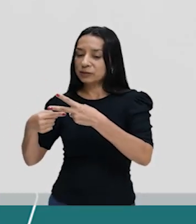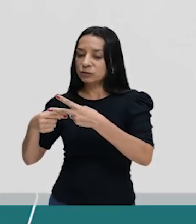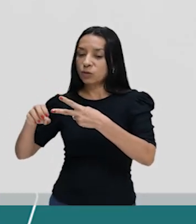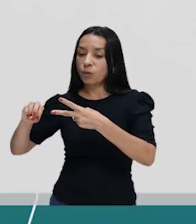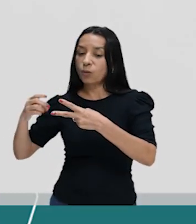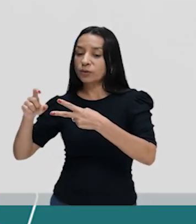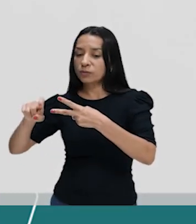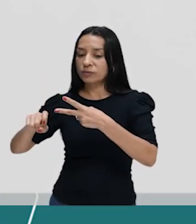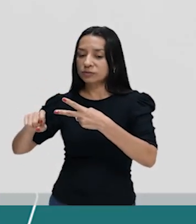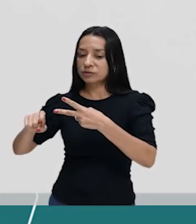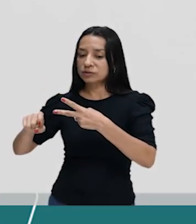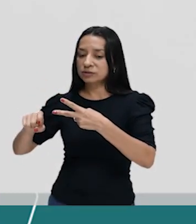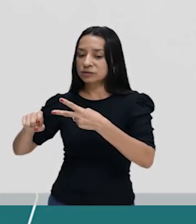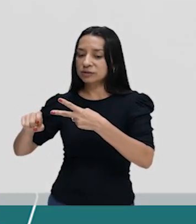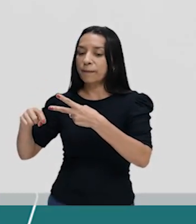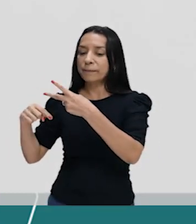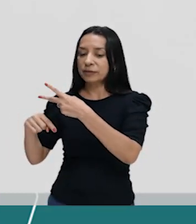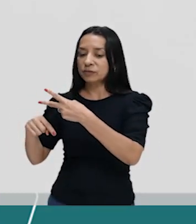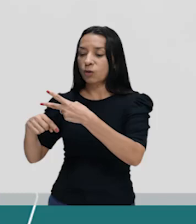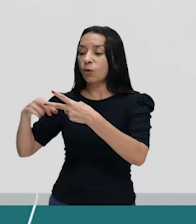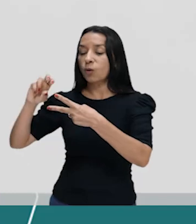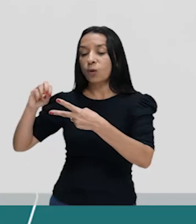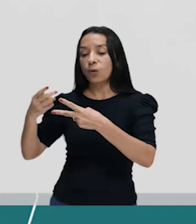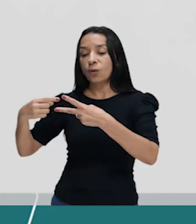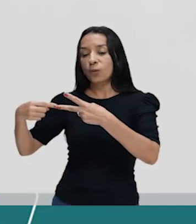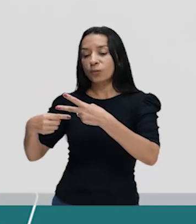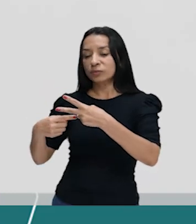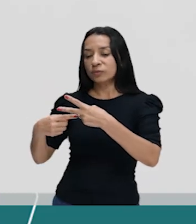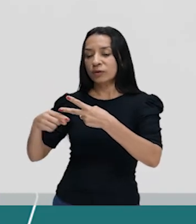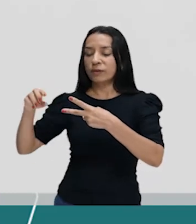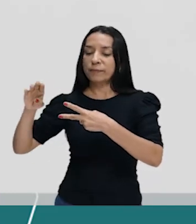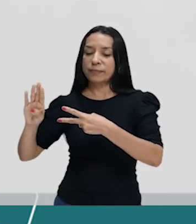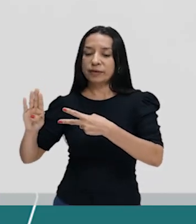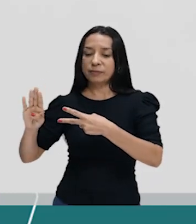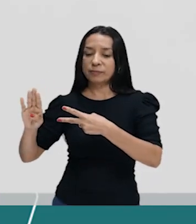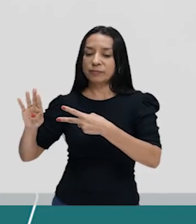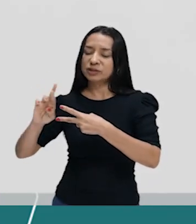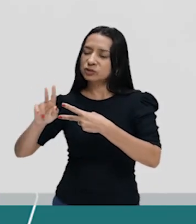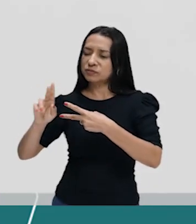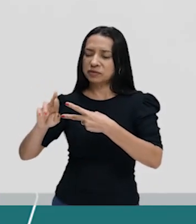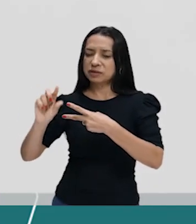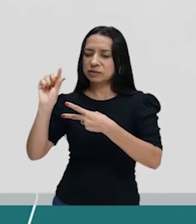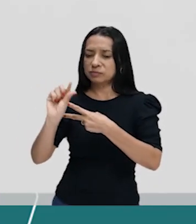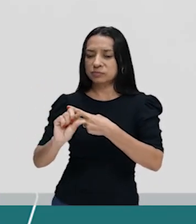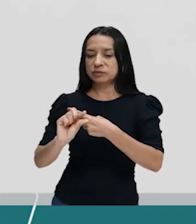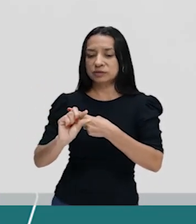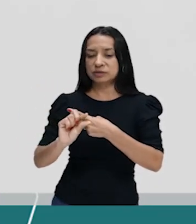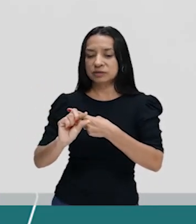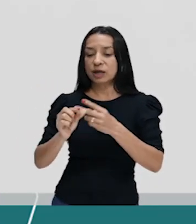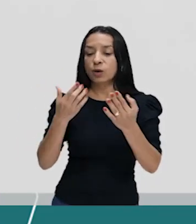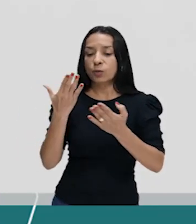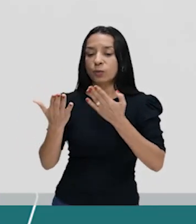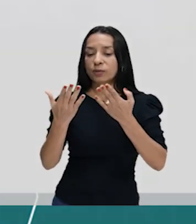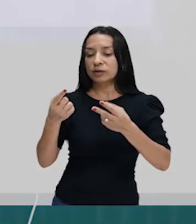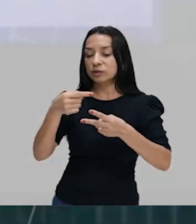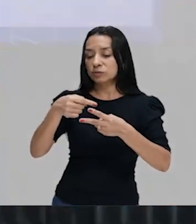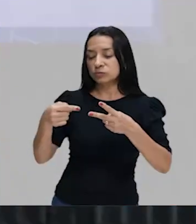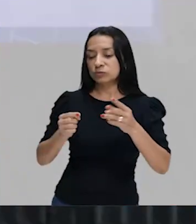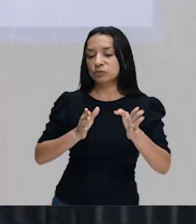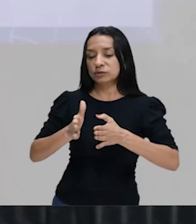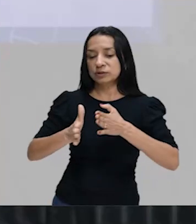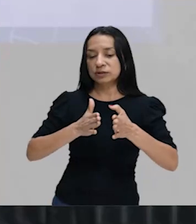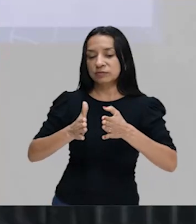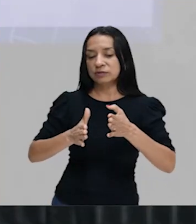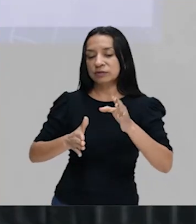ó, a diferença é pouquinha, é a barra do igual, tá? Comparando esses dois intervalos aqui, o intervalo